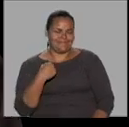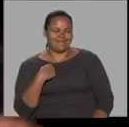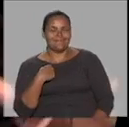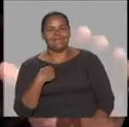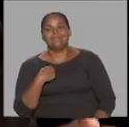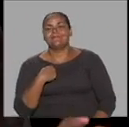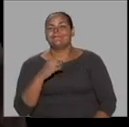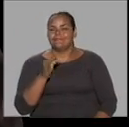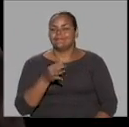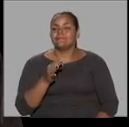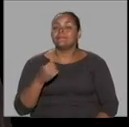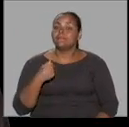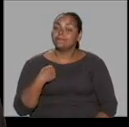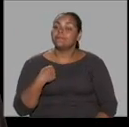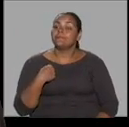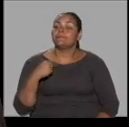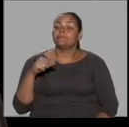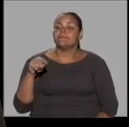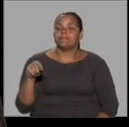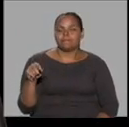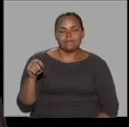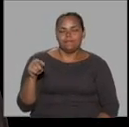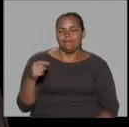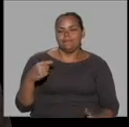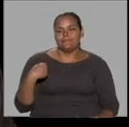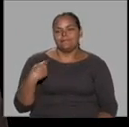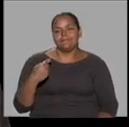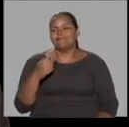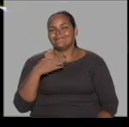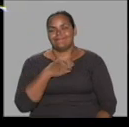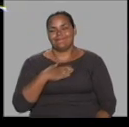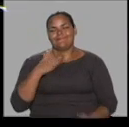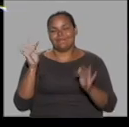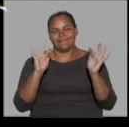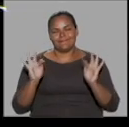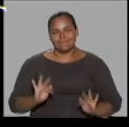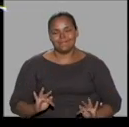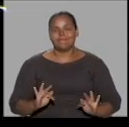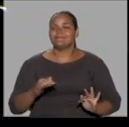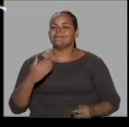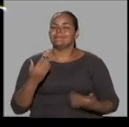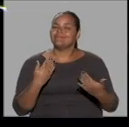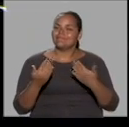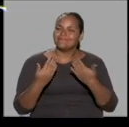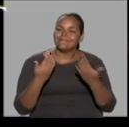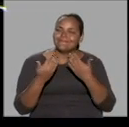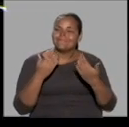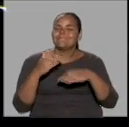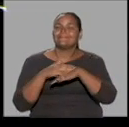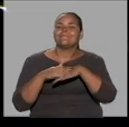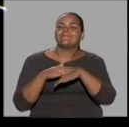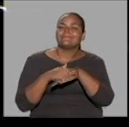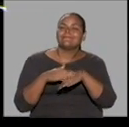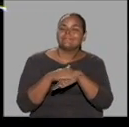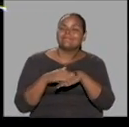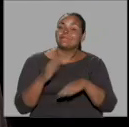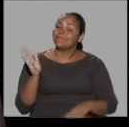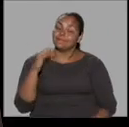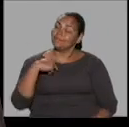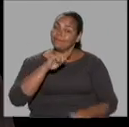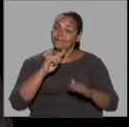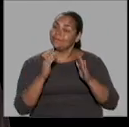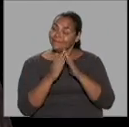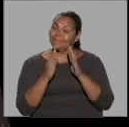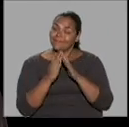pô, só eu já referenciei ele. E aí ele ficou feliz também, a gente começou a conversar. Ele falou, pô, passa